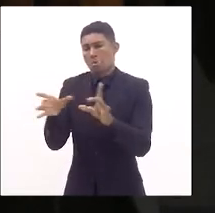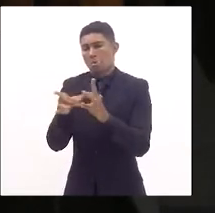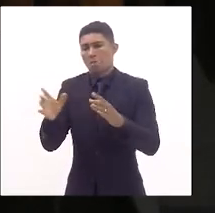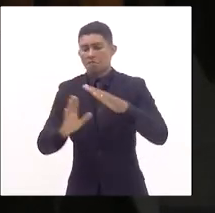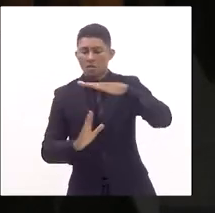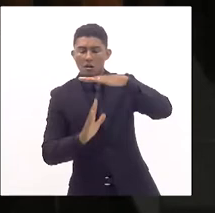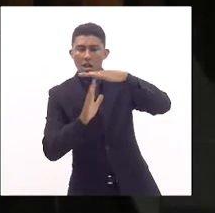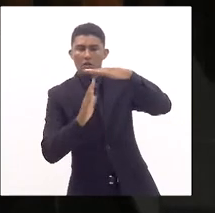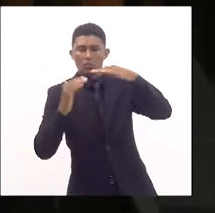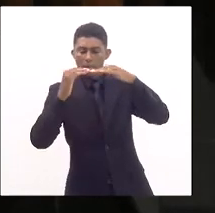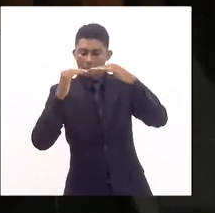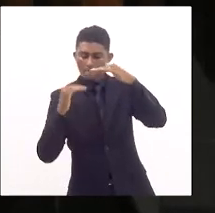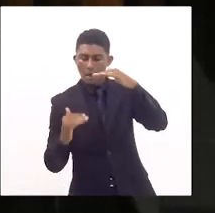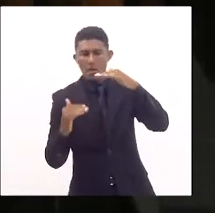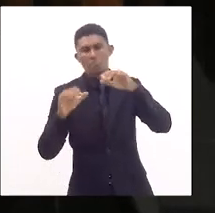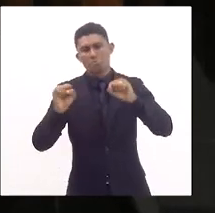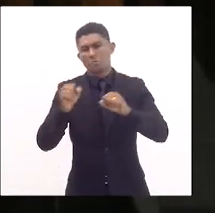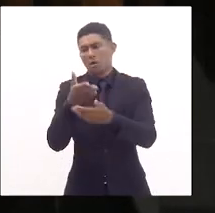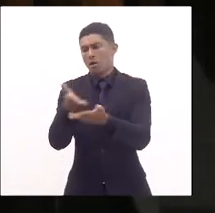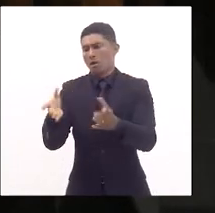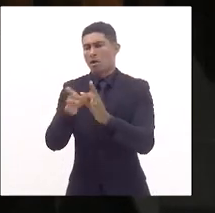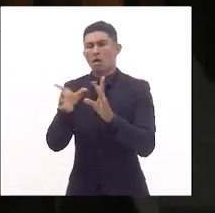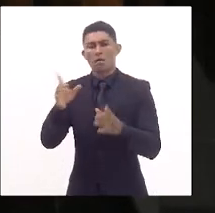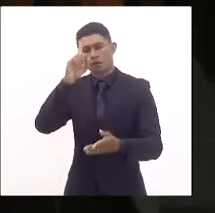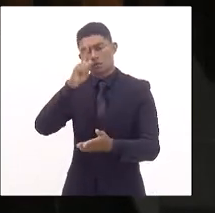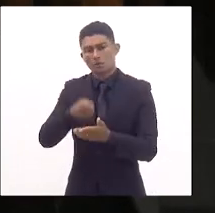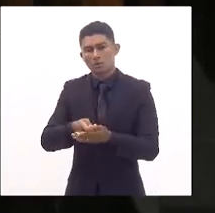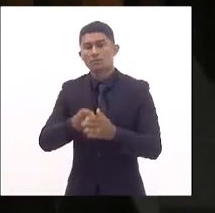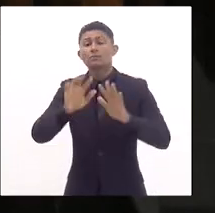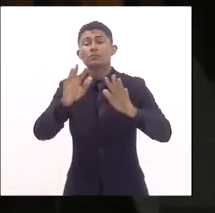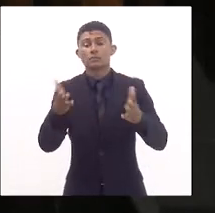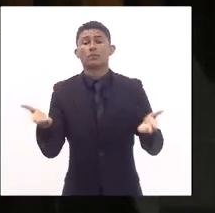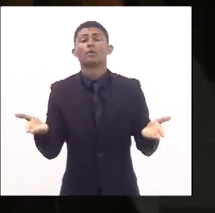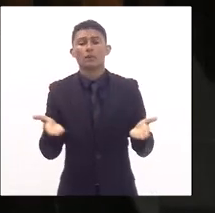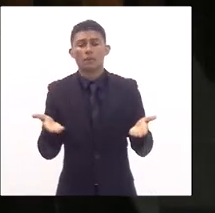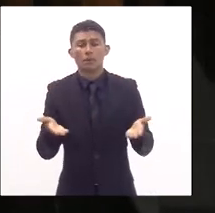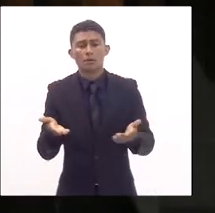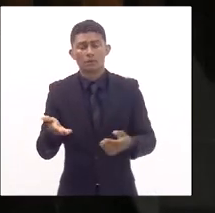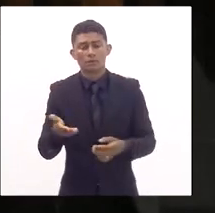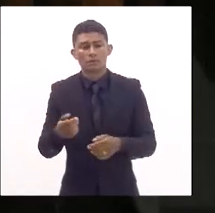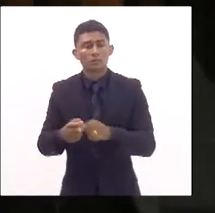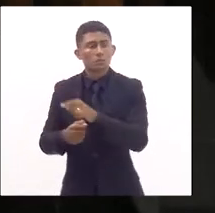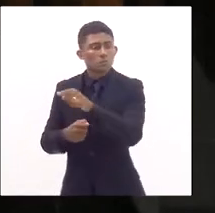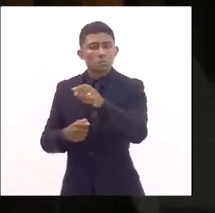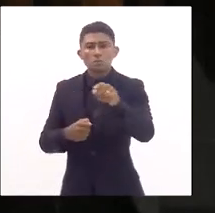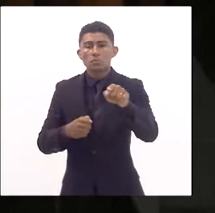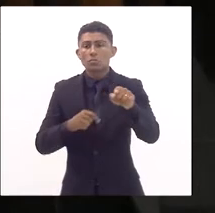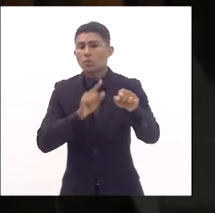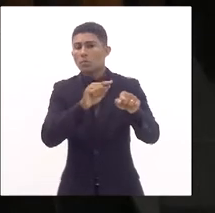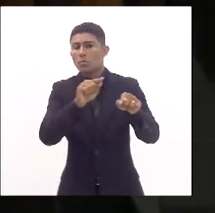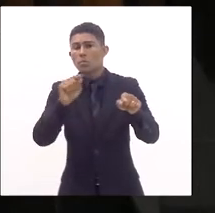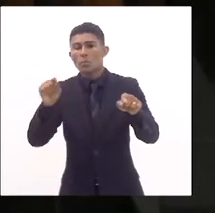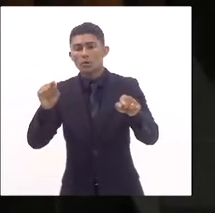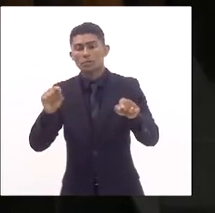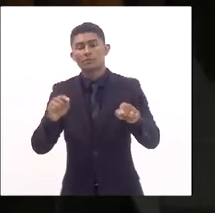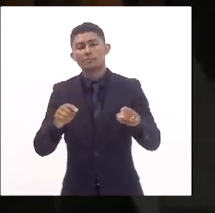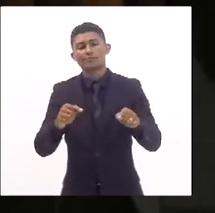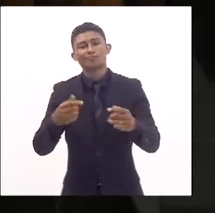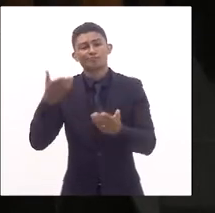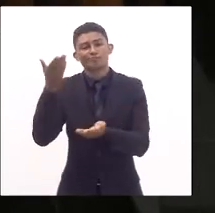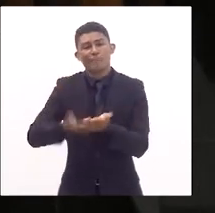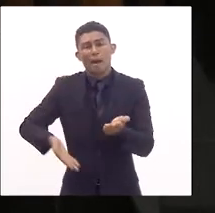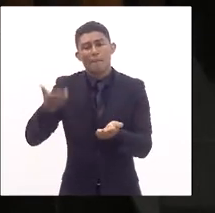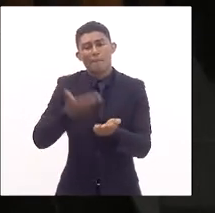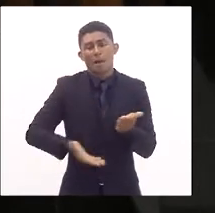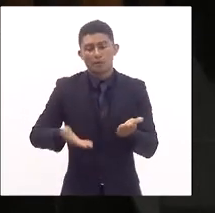dos tetos que ocorre neste momento e é uma perda brutal de